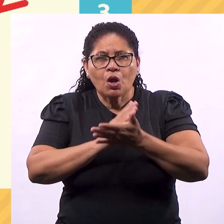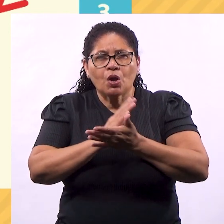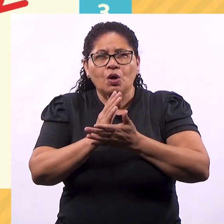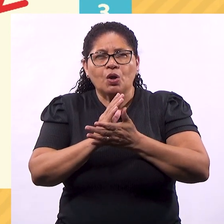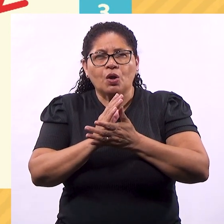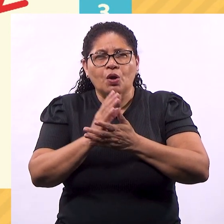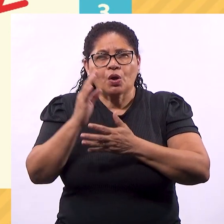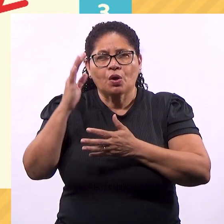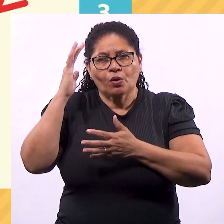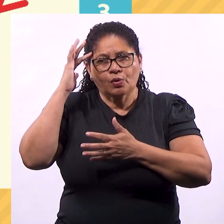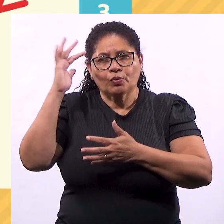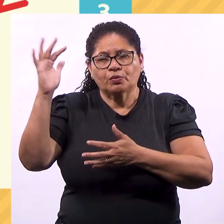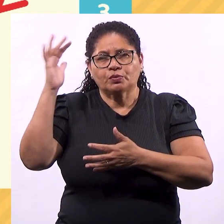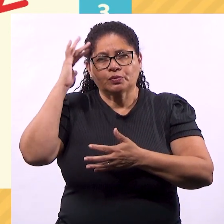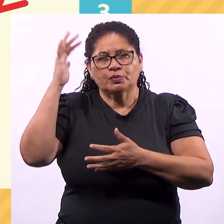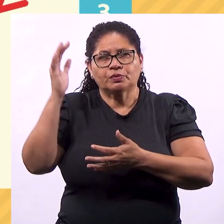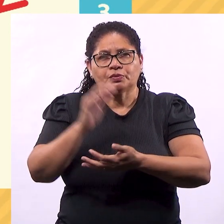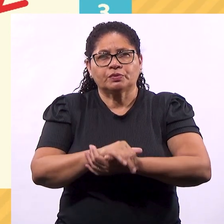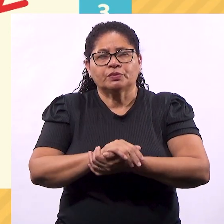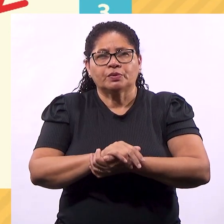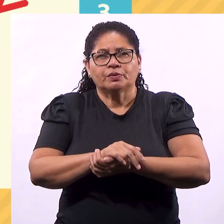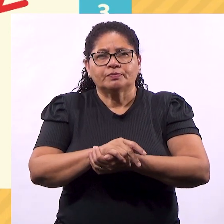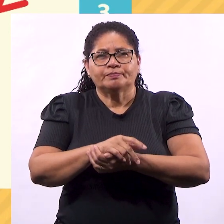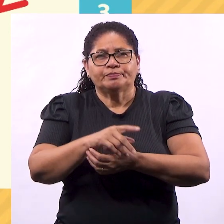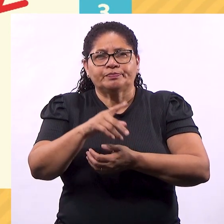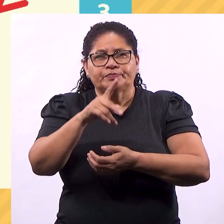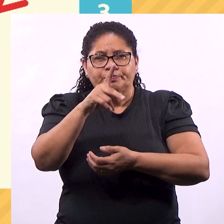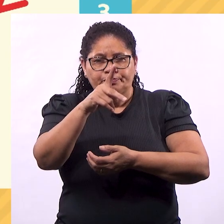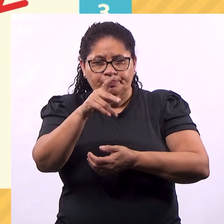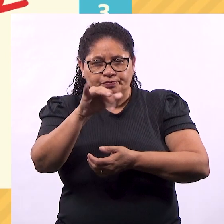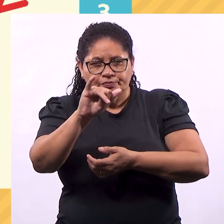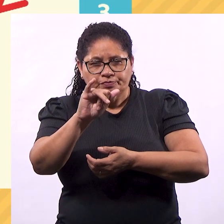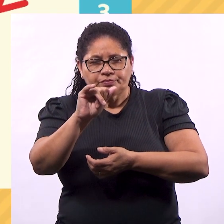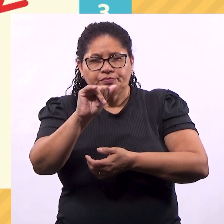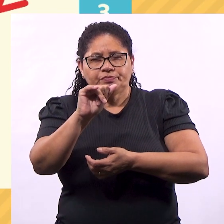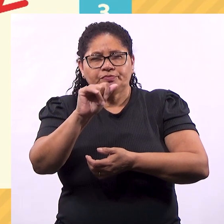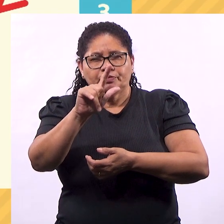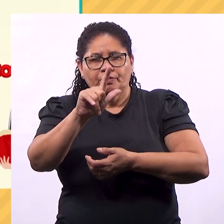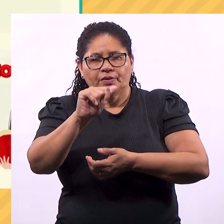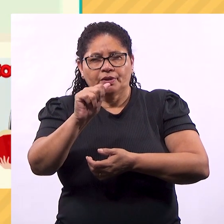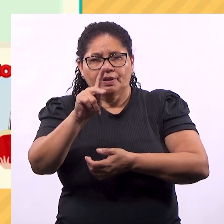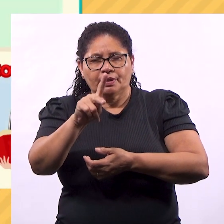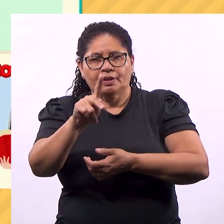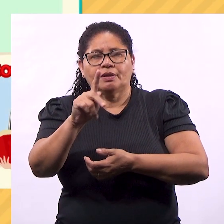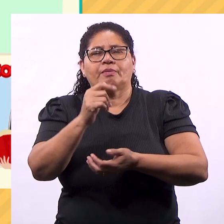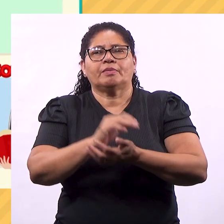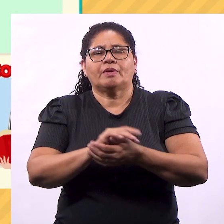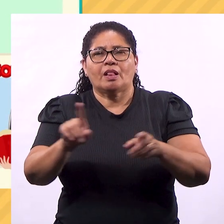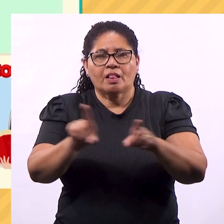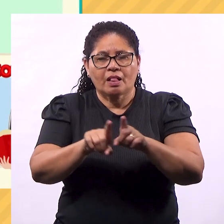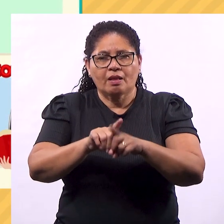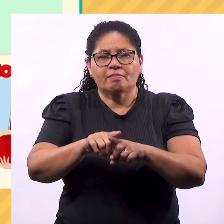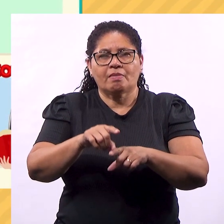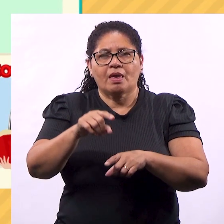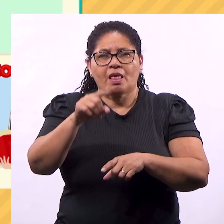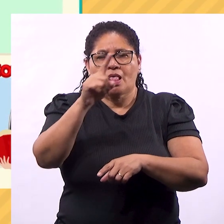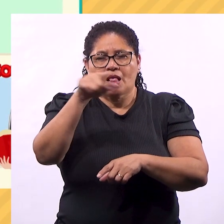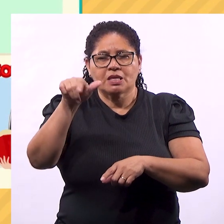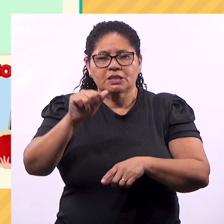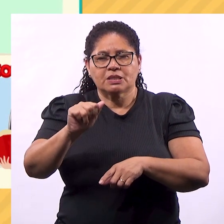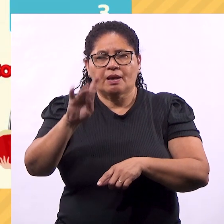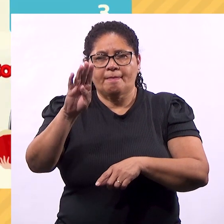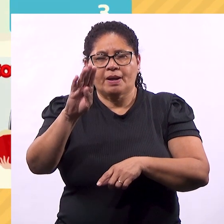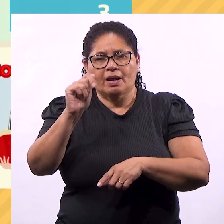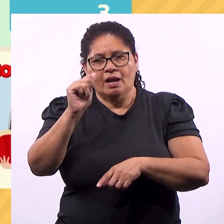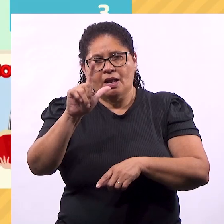alguns teóricos dentre eles o Felipe Renault e o Anthony zabala que vão nos proporcionar uma visão